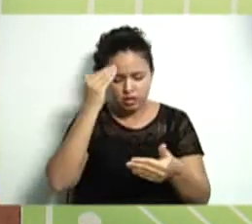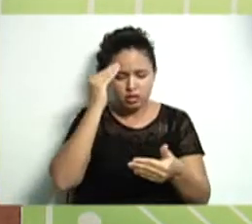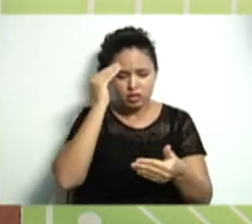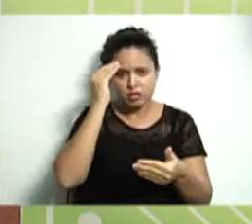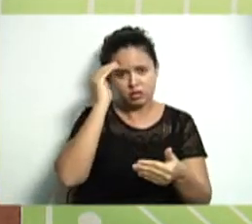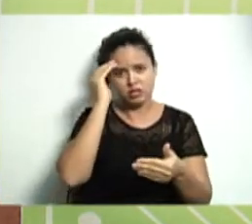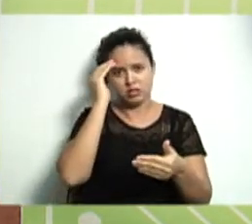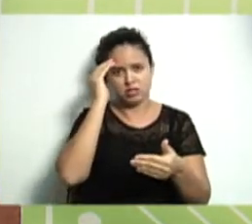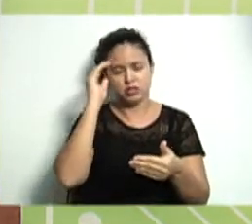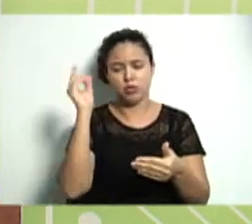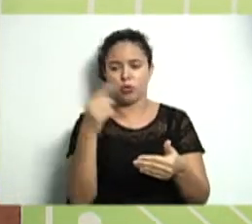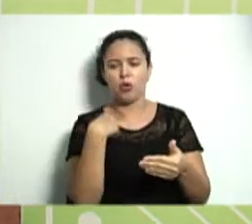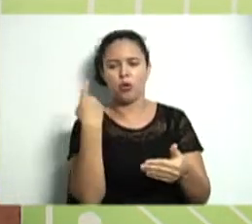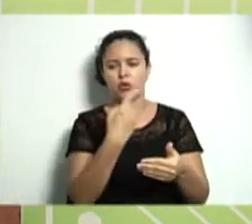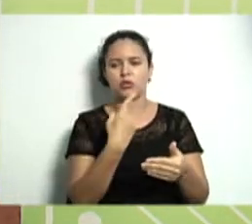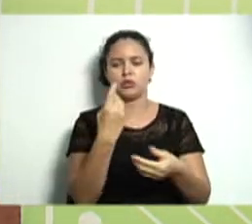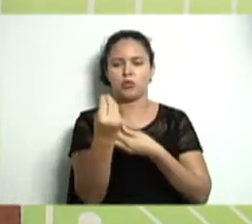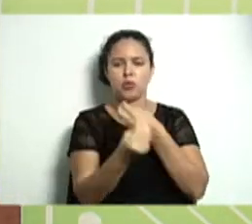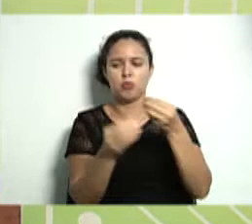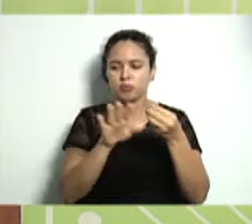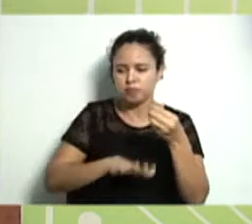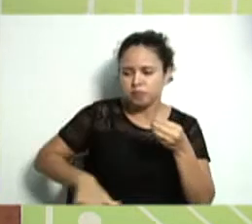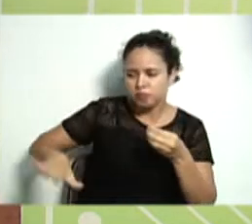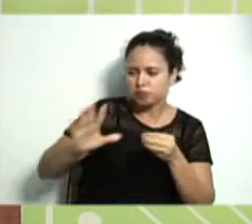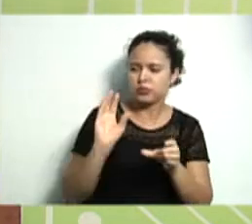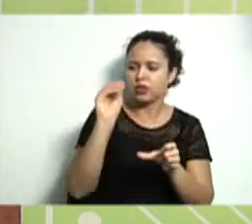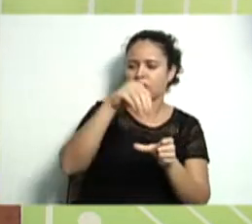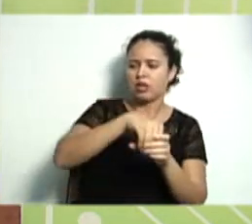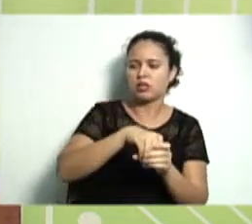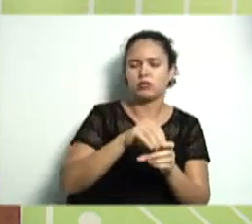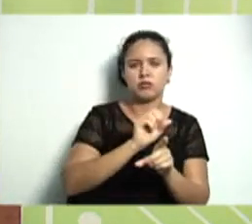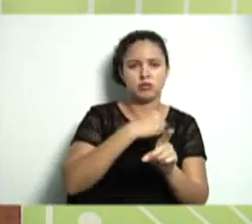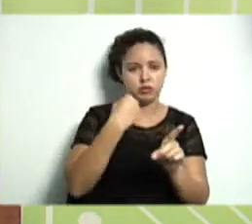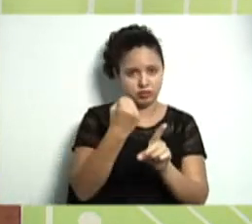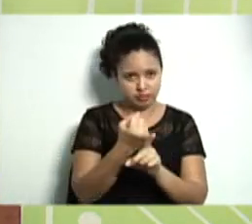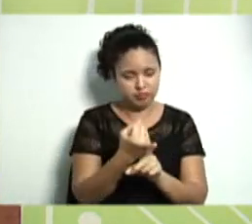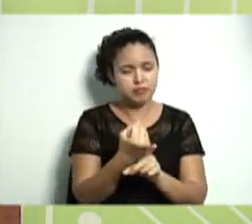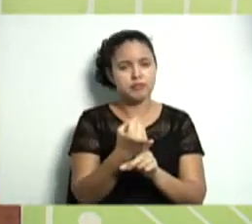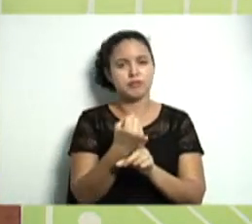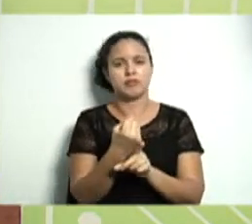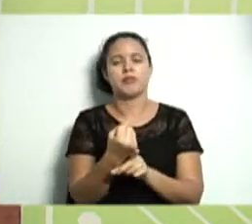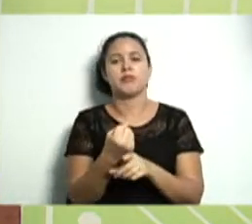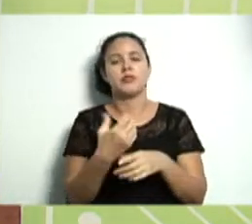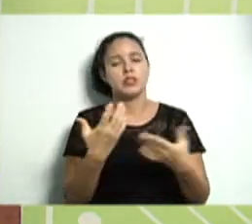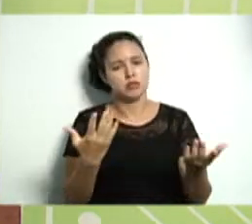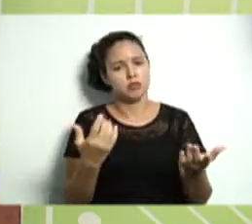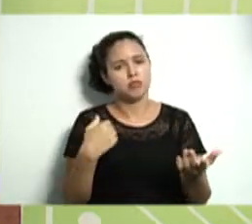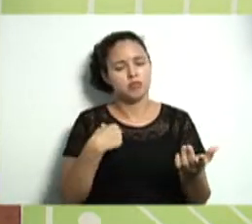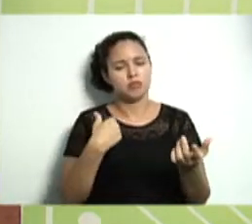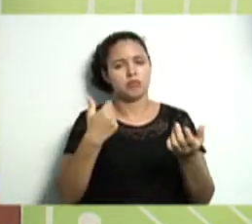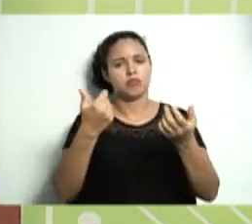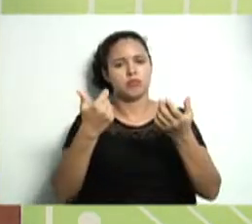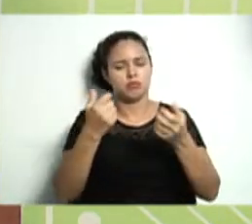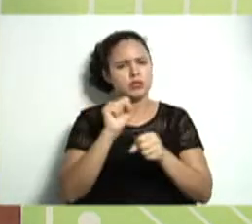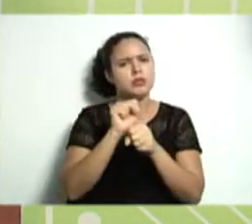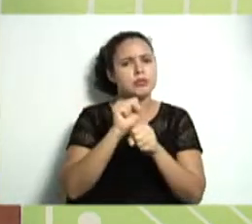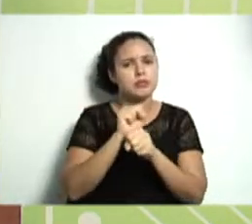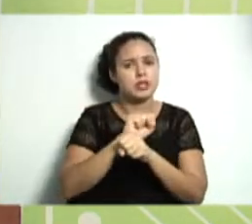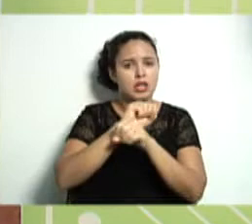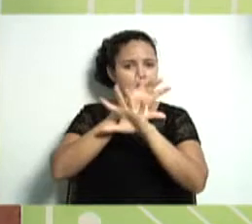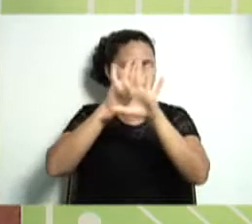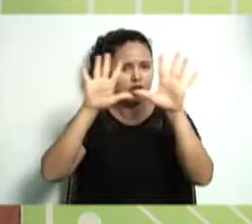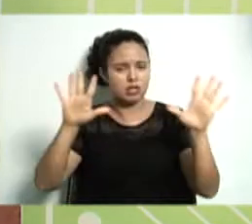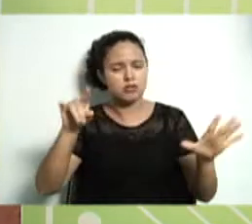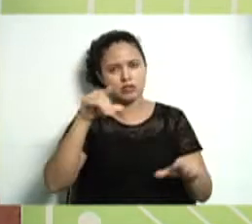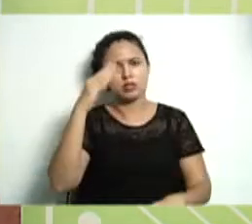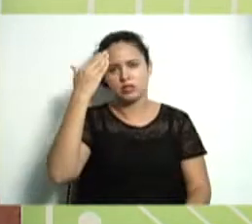realidade em que a gente vive. Então, dessa forma, espero que tenha ficado mais claro o entendimento